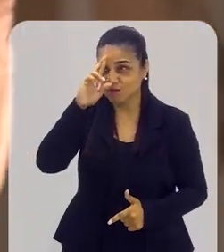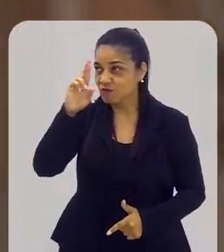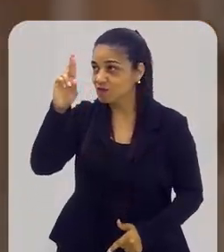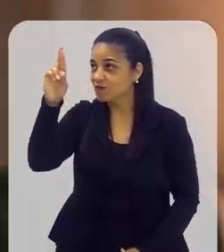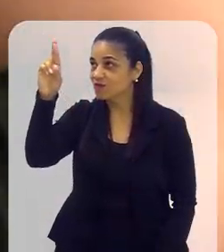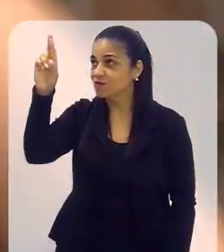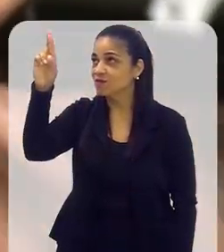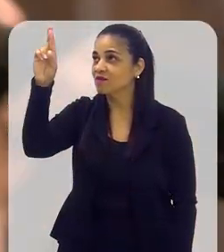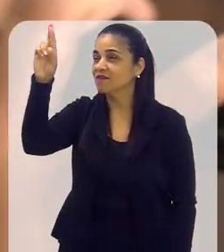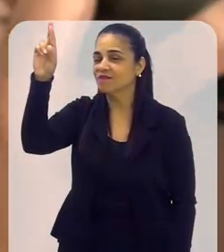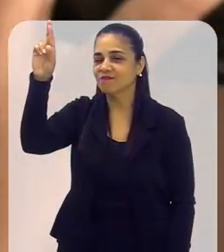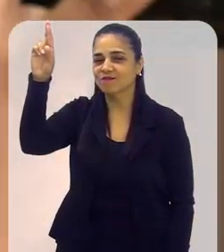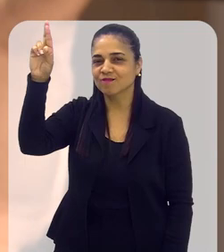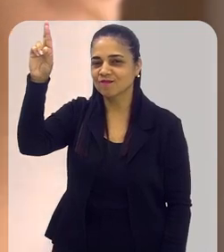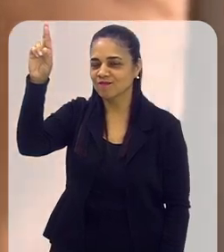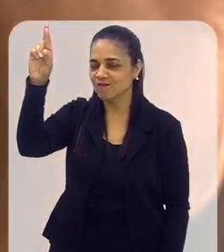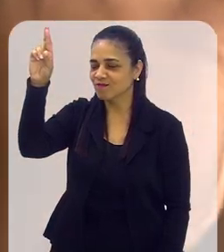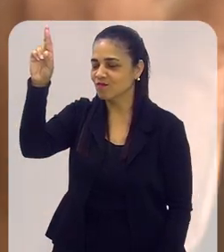perante o